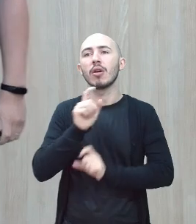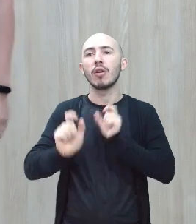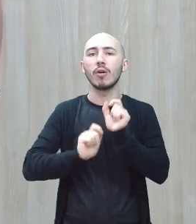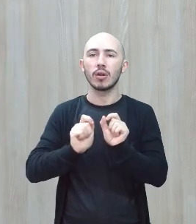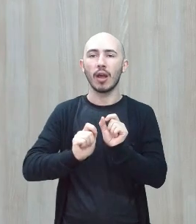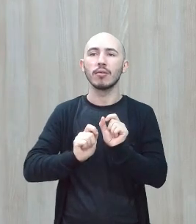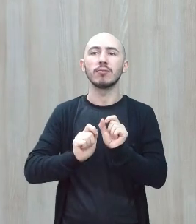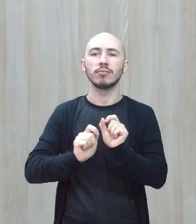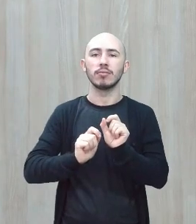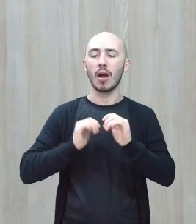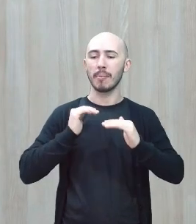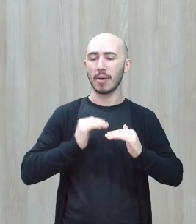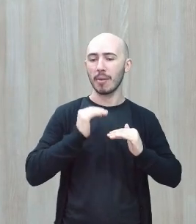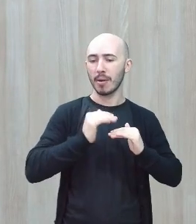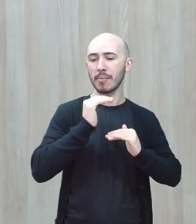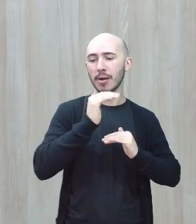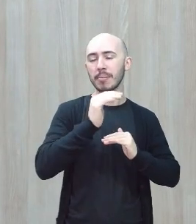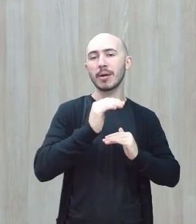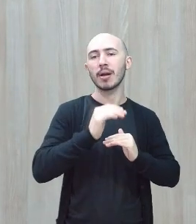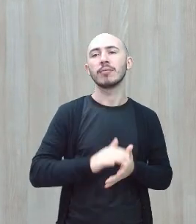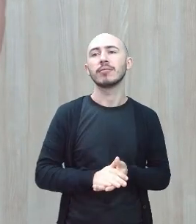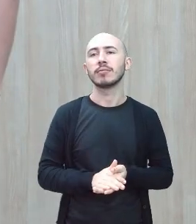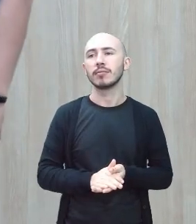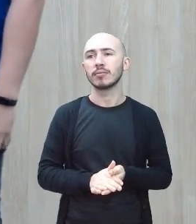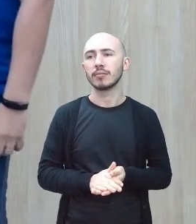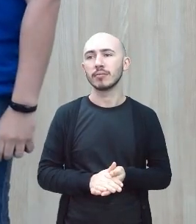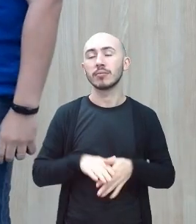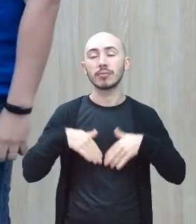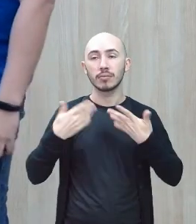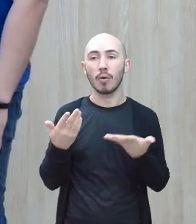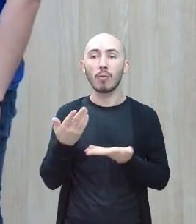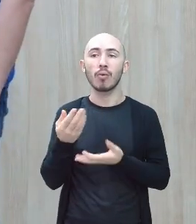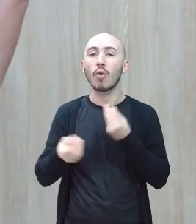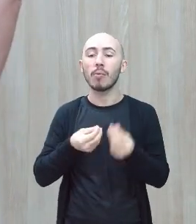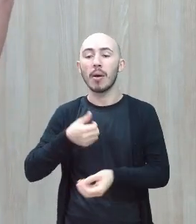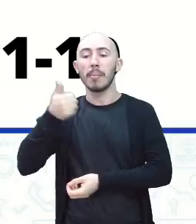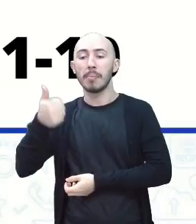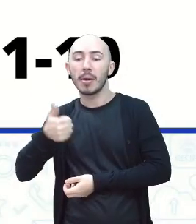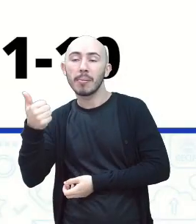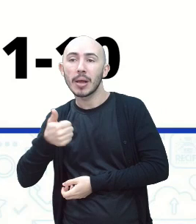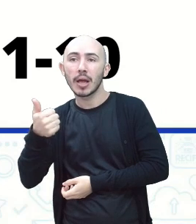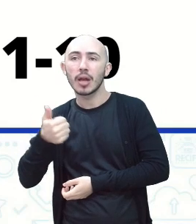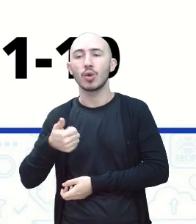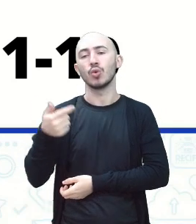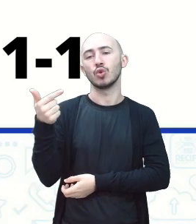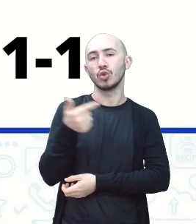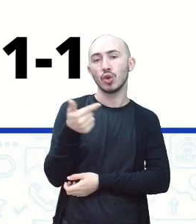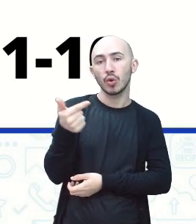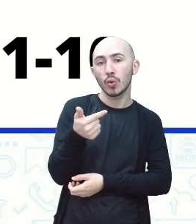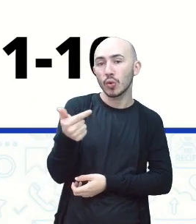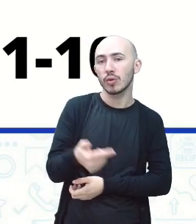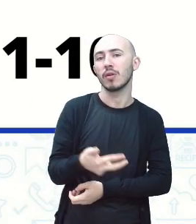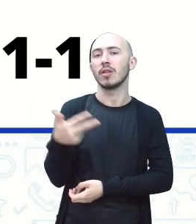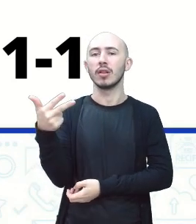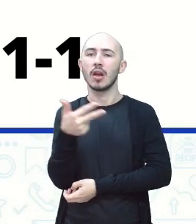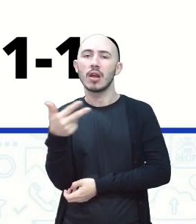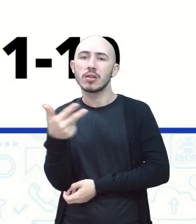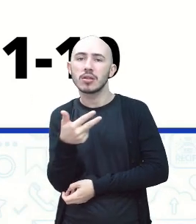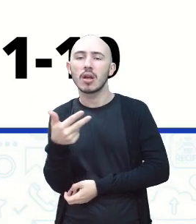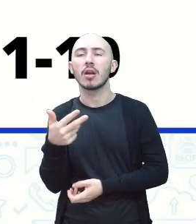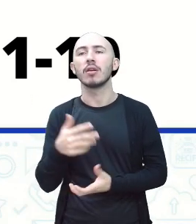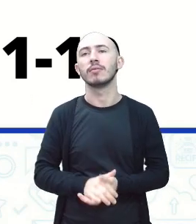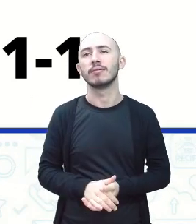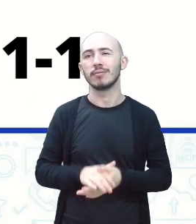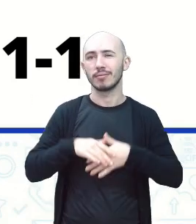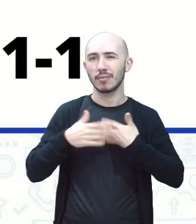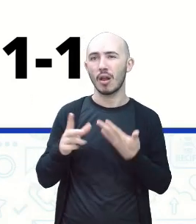das ordens da coisa, né? Primeiro, segundo, terceiro. E como é que a gente fala isso? Primeiro, esse aqui eu coloquei a tradução de baixo, porque